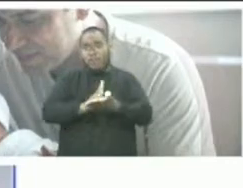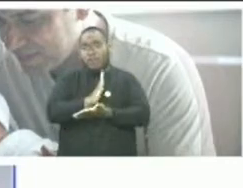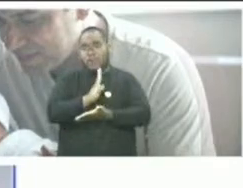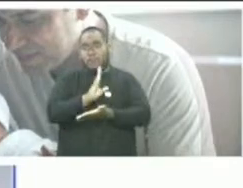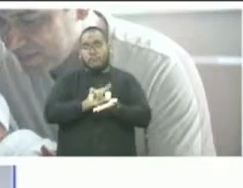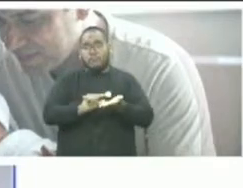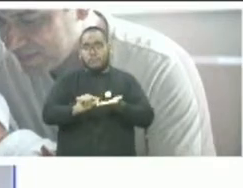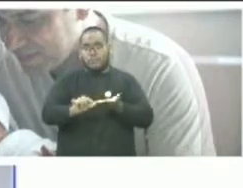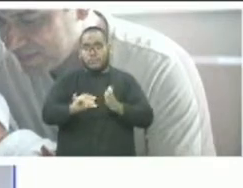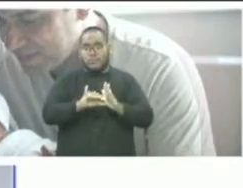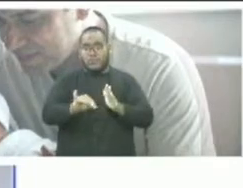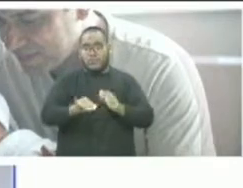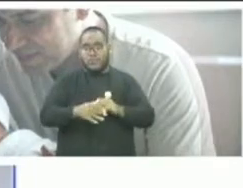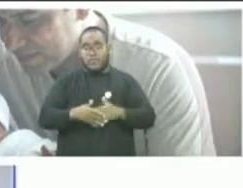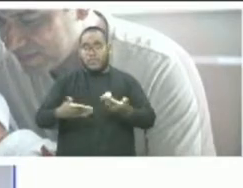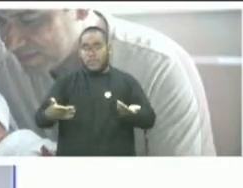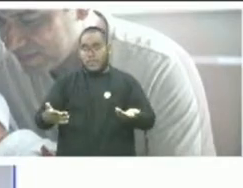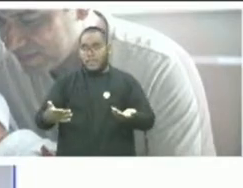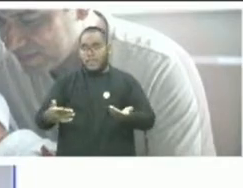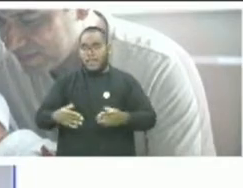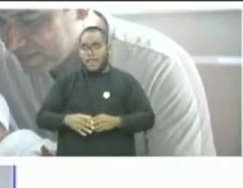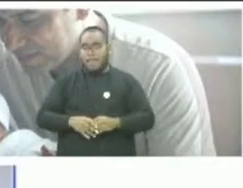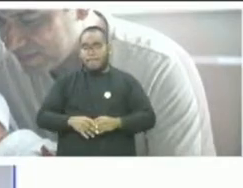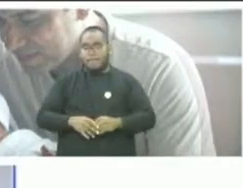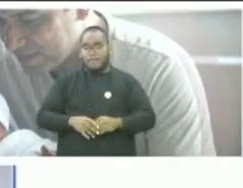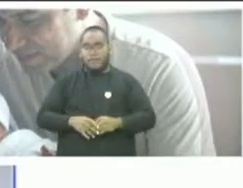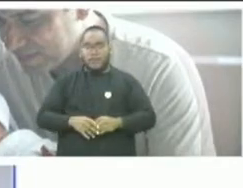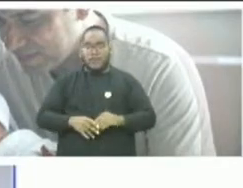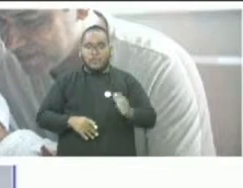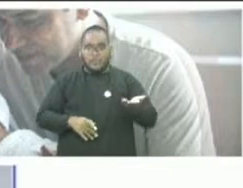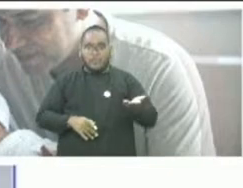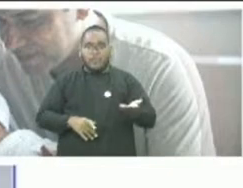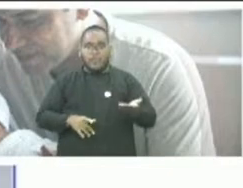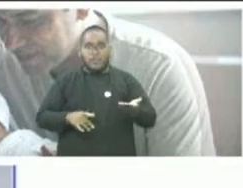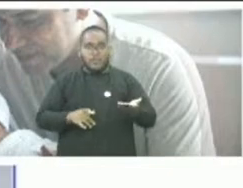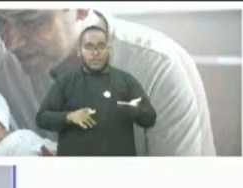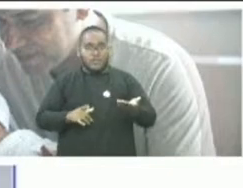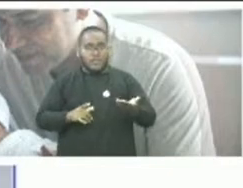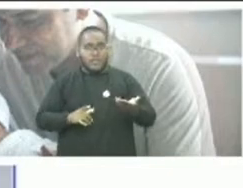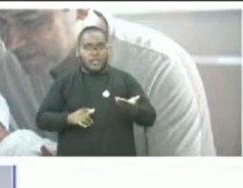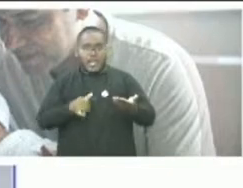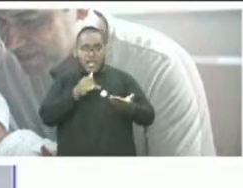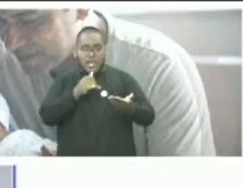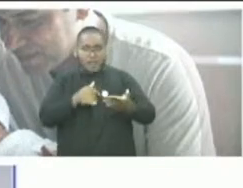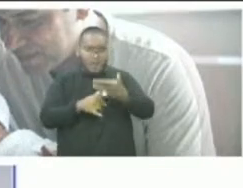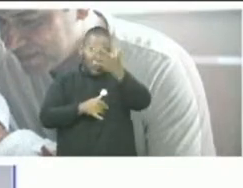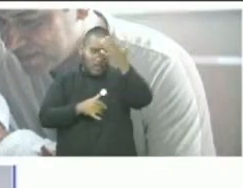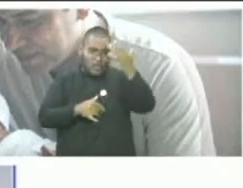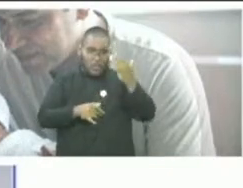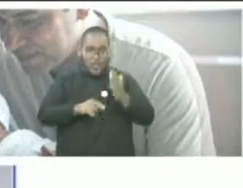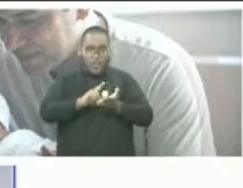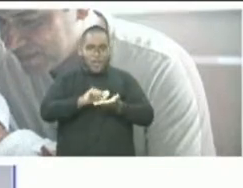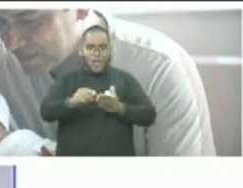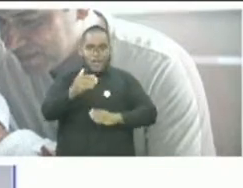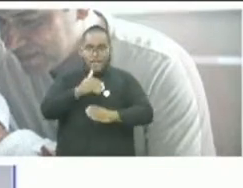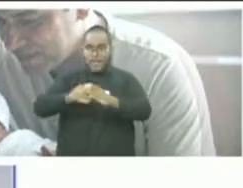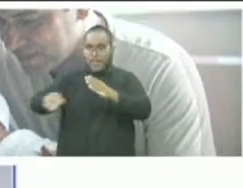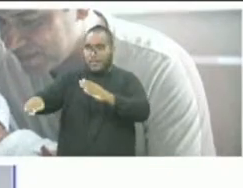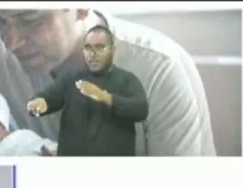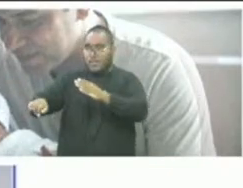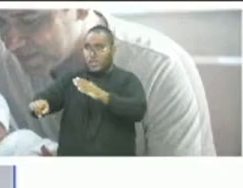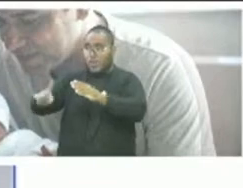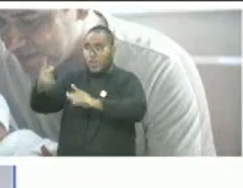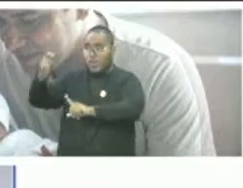só no final de agosto. A resposta vai ser sempre contínua, um mês após o envio do trabalho.